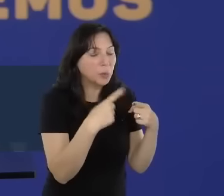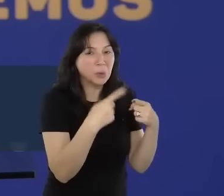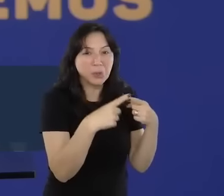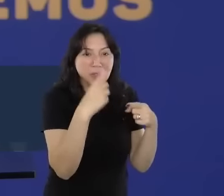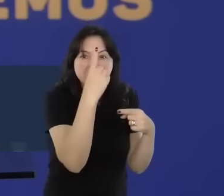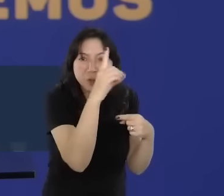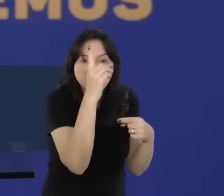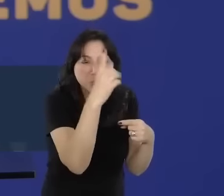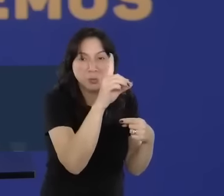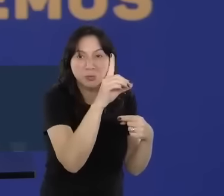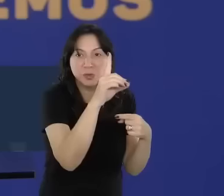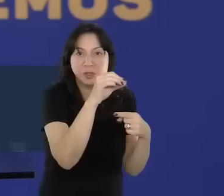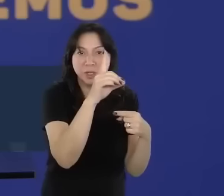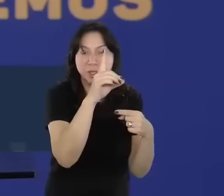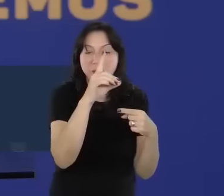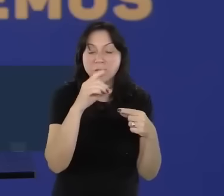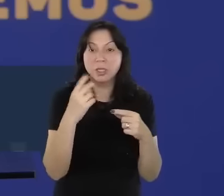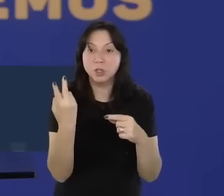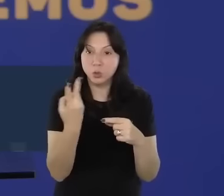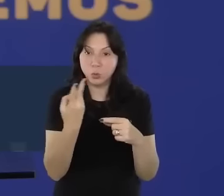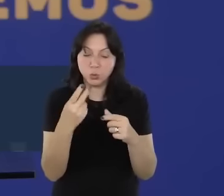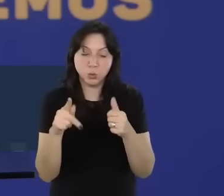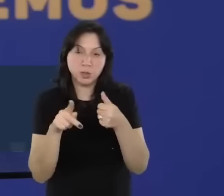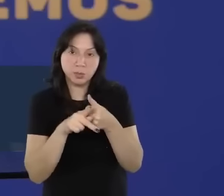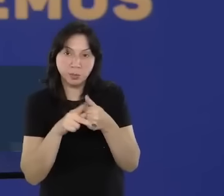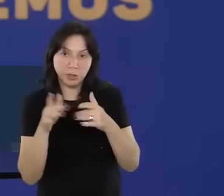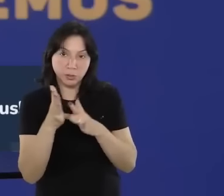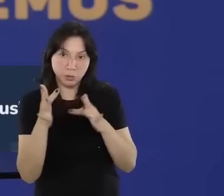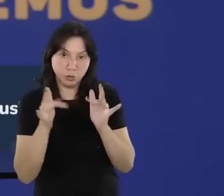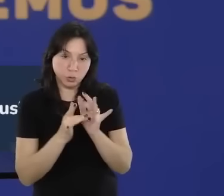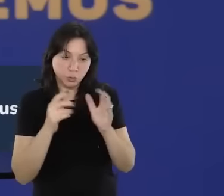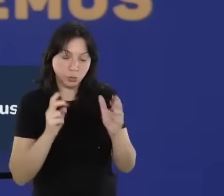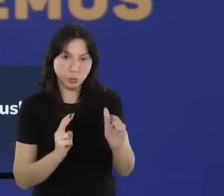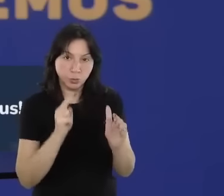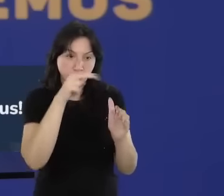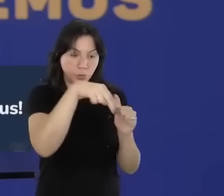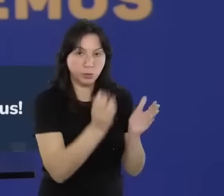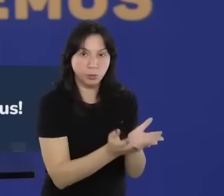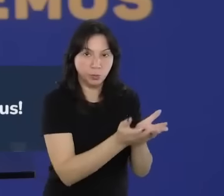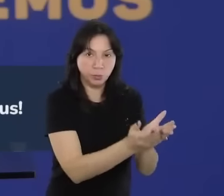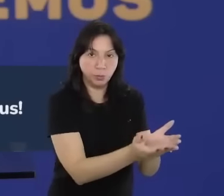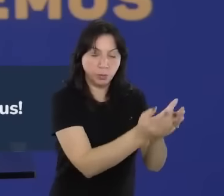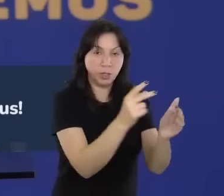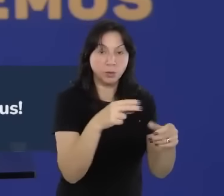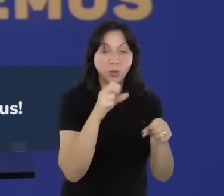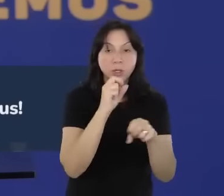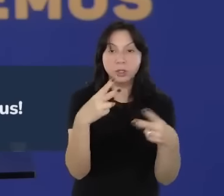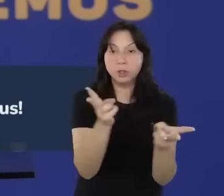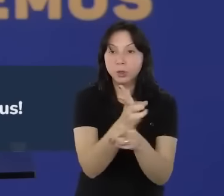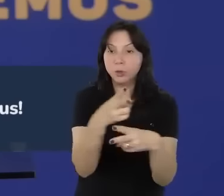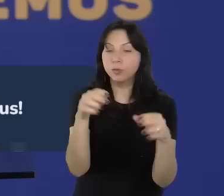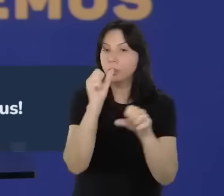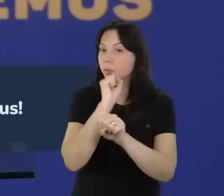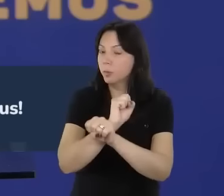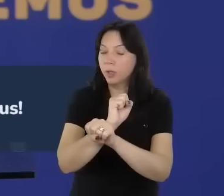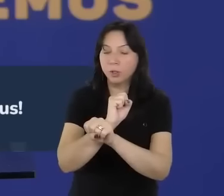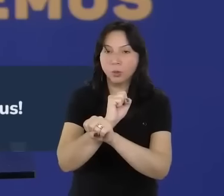duvidaste subindo ambos para o barco cessou o vento e os que estavam no barco adoraram